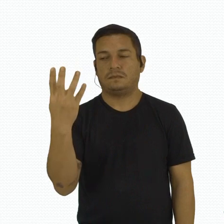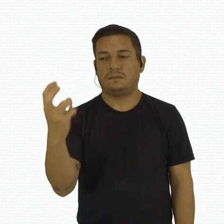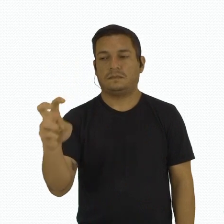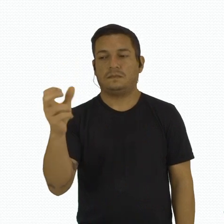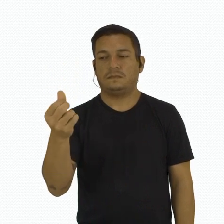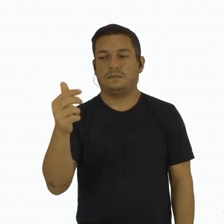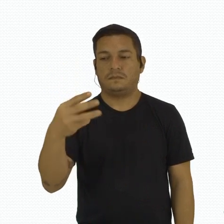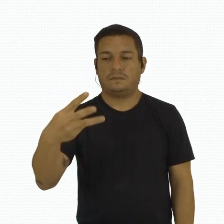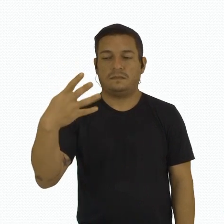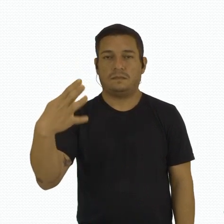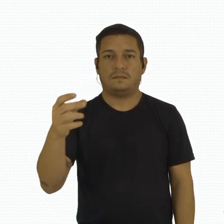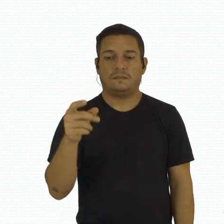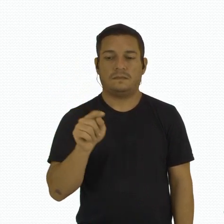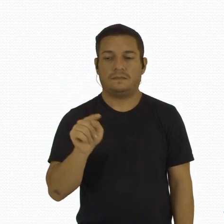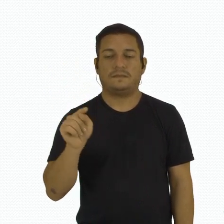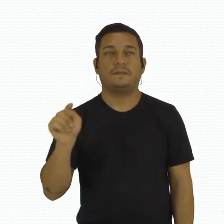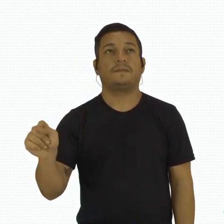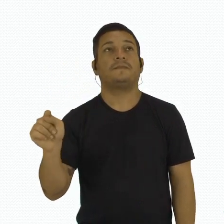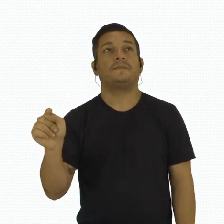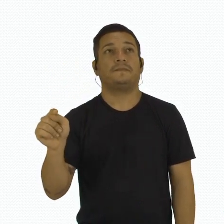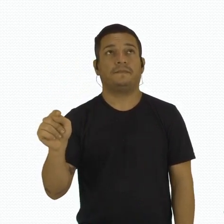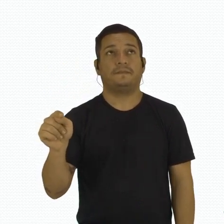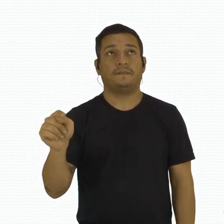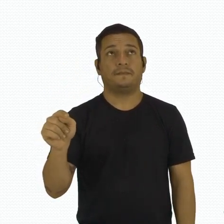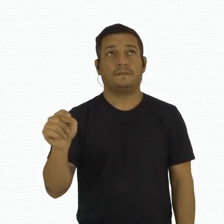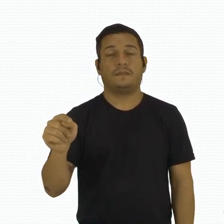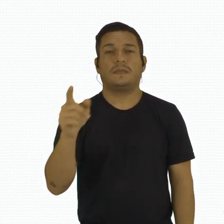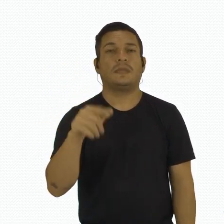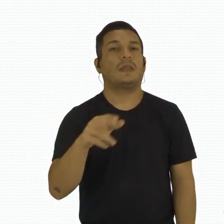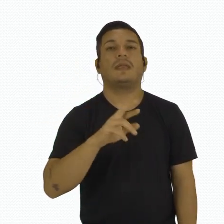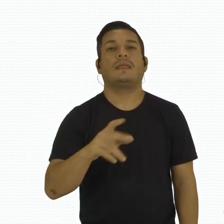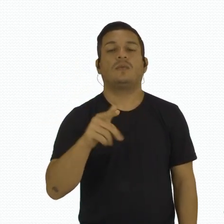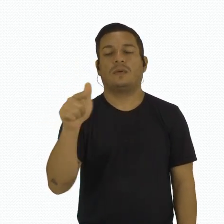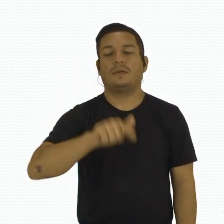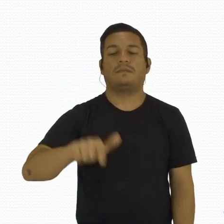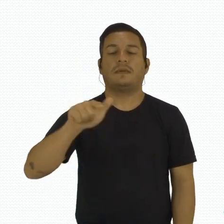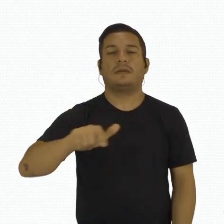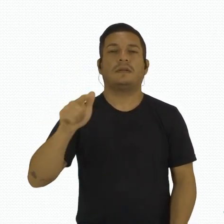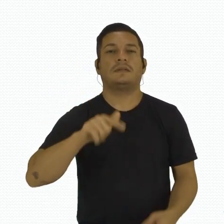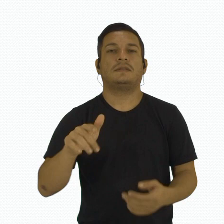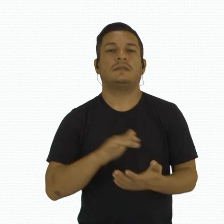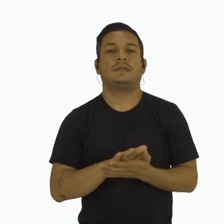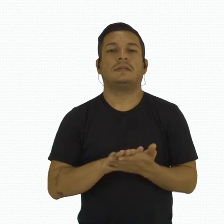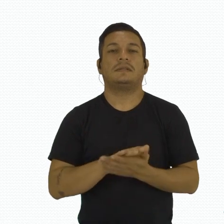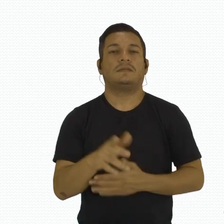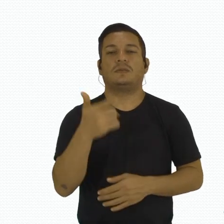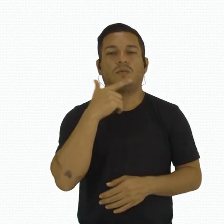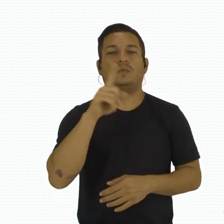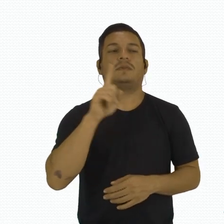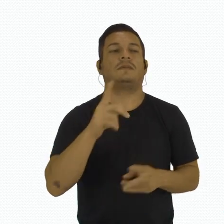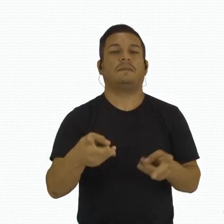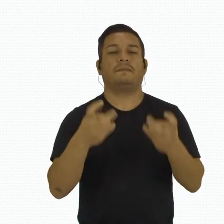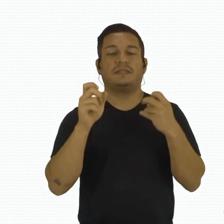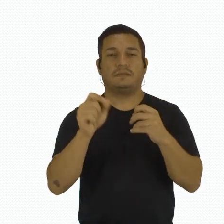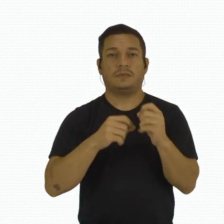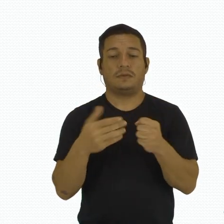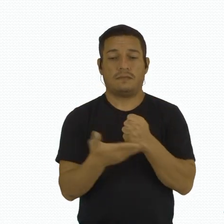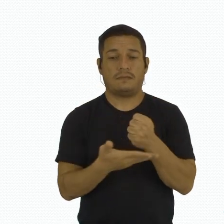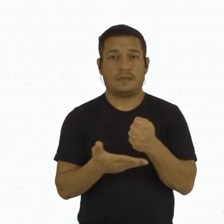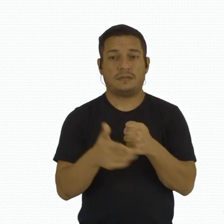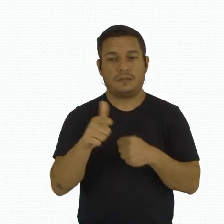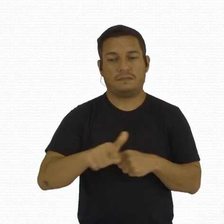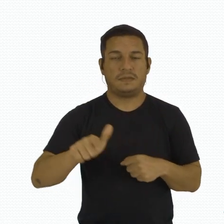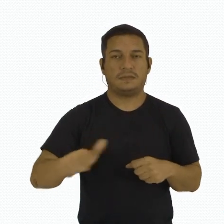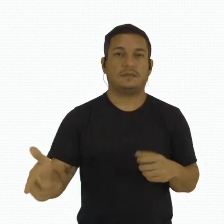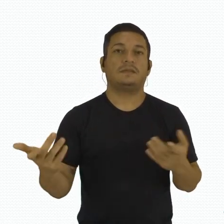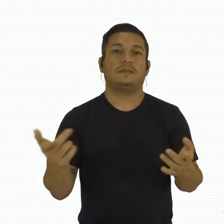135,624, reticência no final, indicando que é um decimal infinito, elas não se repetem periodicamente, você não consegue observar um padrão de repetição.